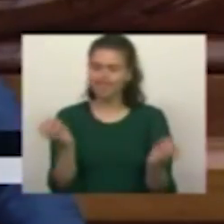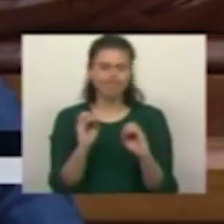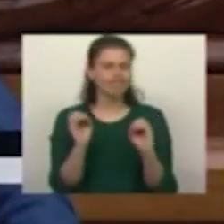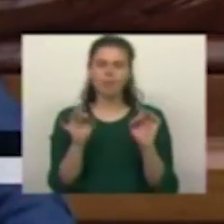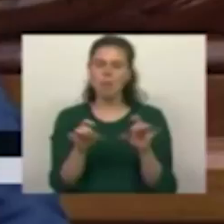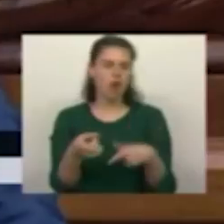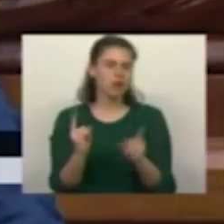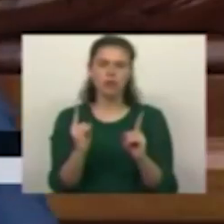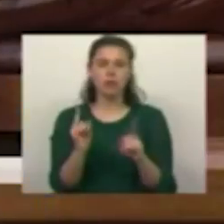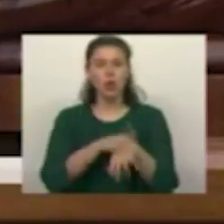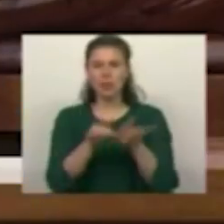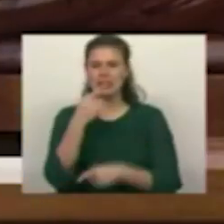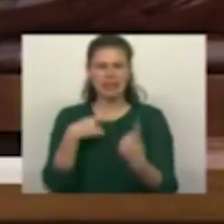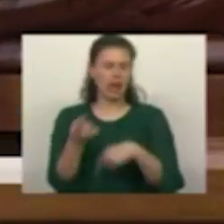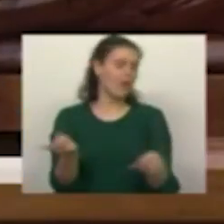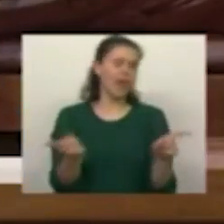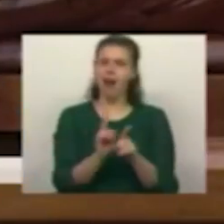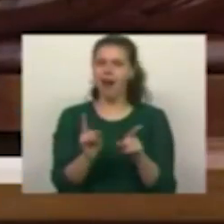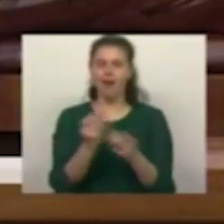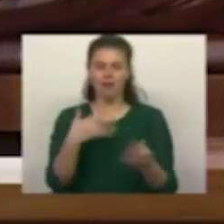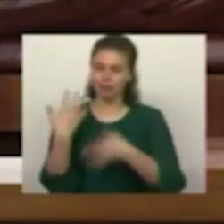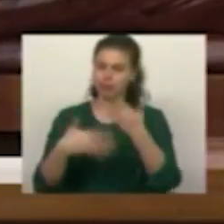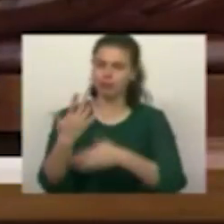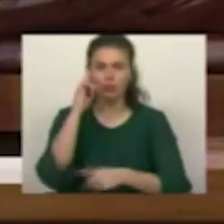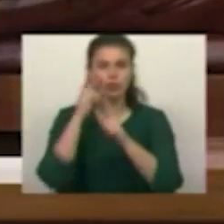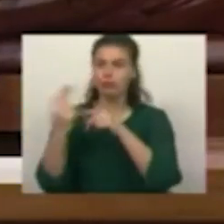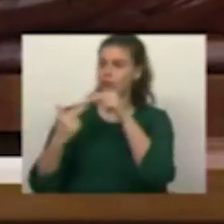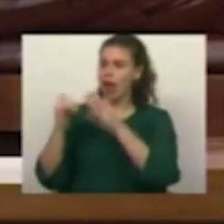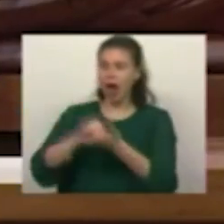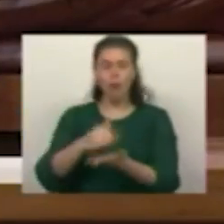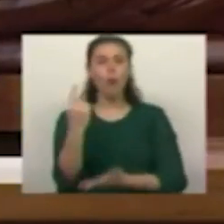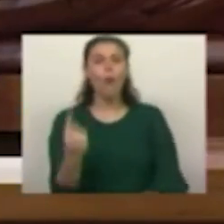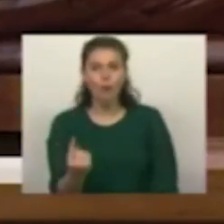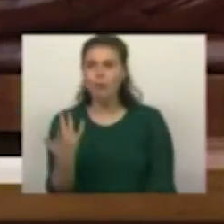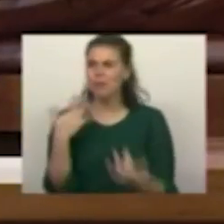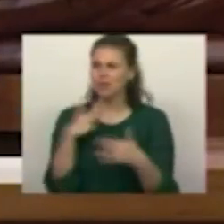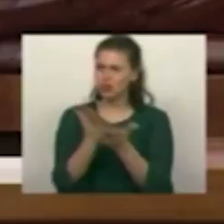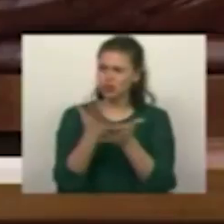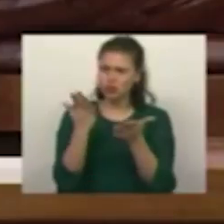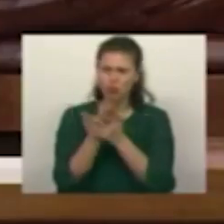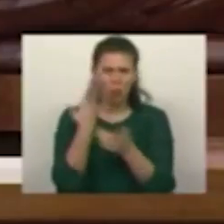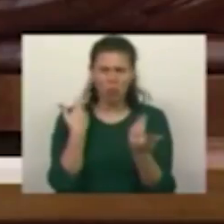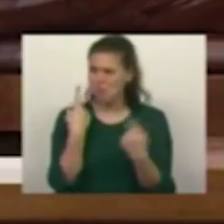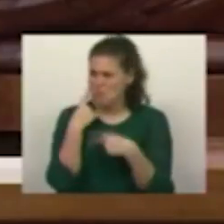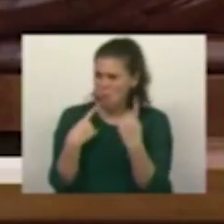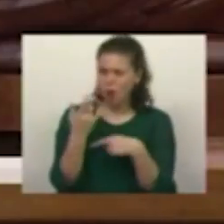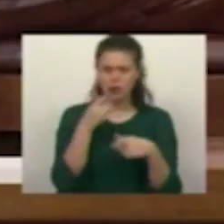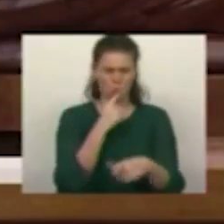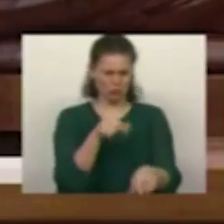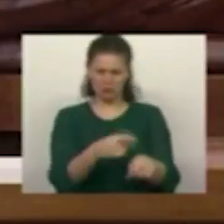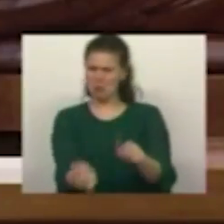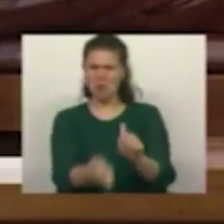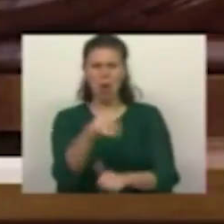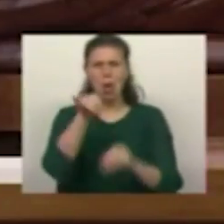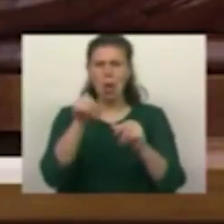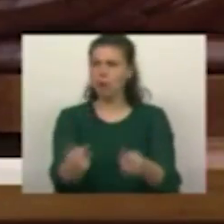aconteceu. Não é por isso de estranhar que se avance para a construção de um aeroporto sem nenhum estudo que indique o Montijo como